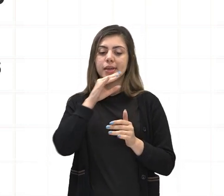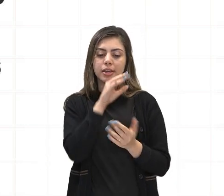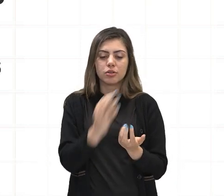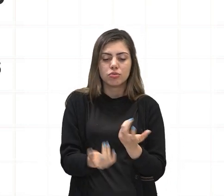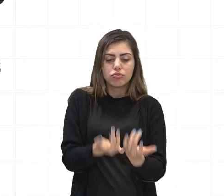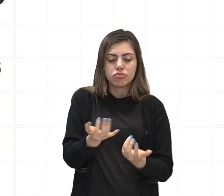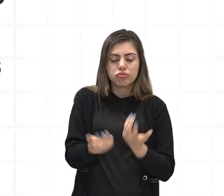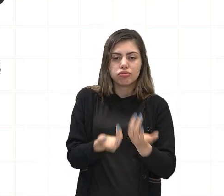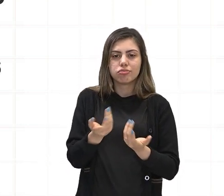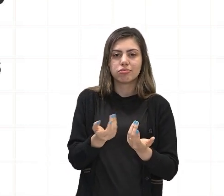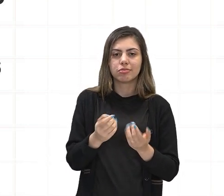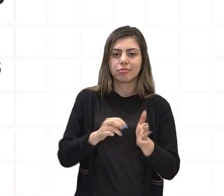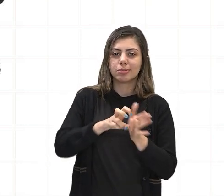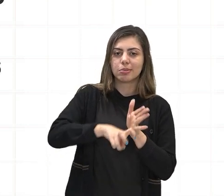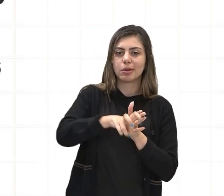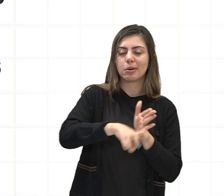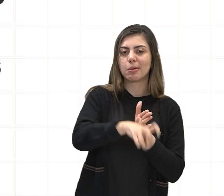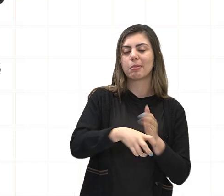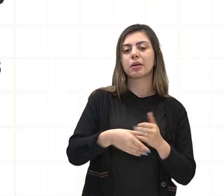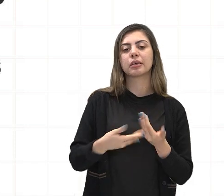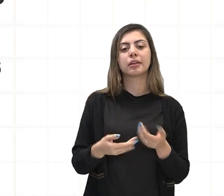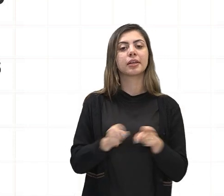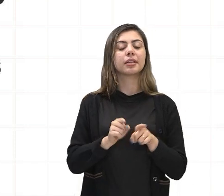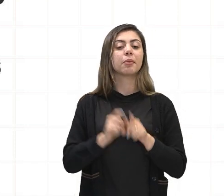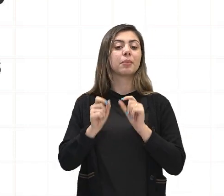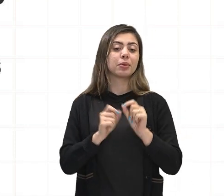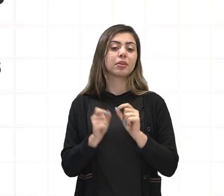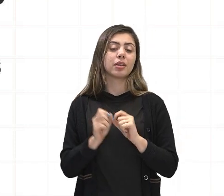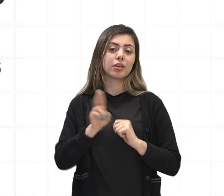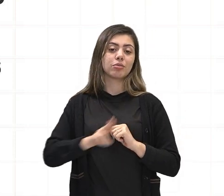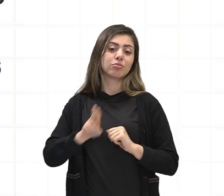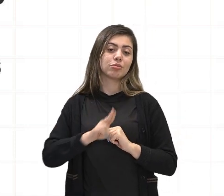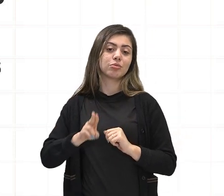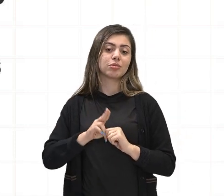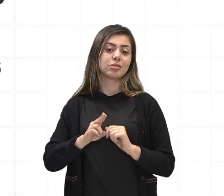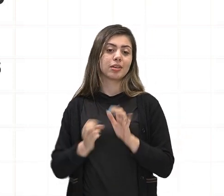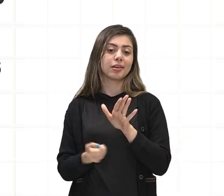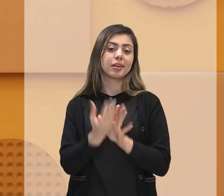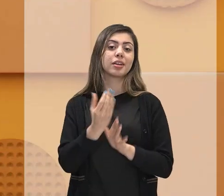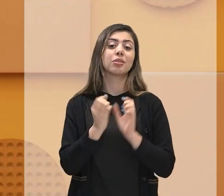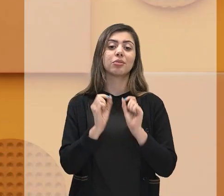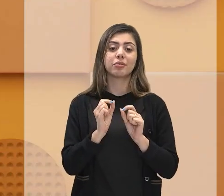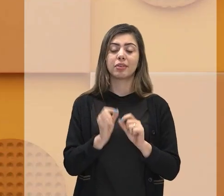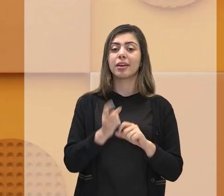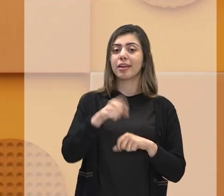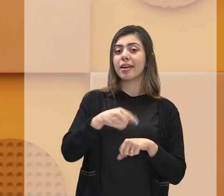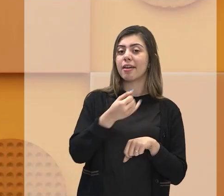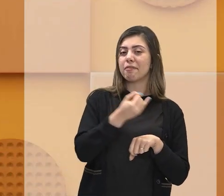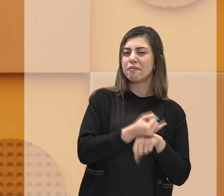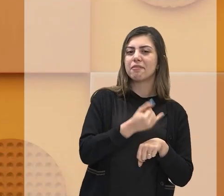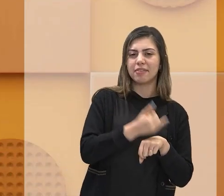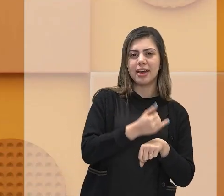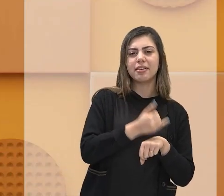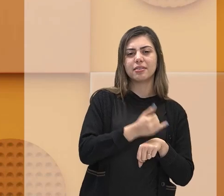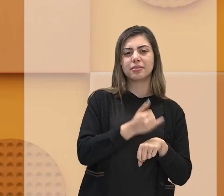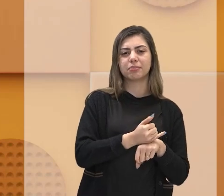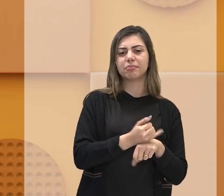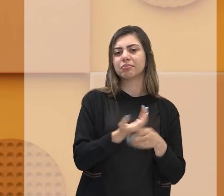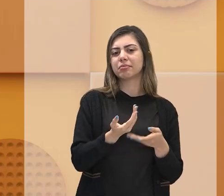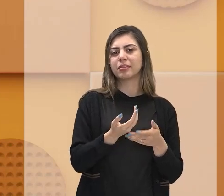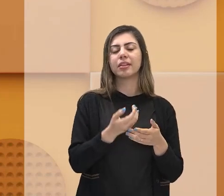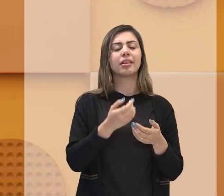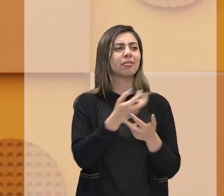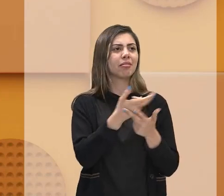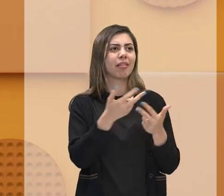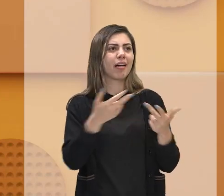e também a utilização do ferro, sim, a utilização do ferro para a fabricação de coisas, né, de